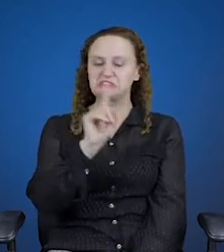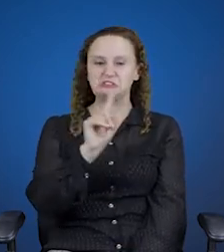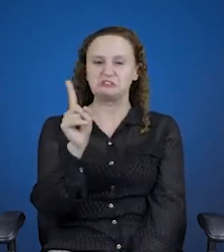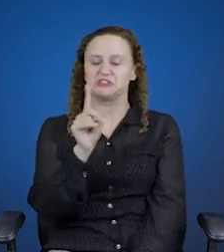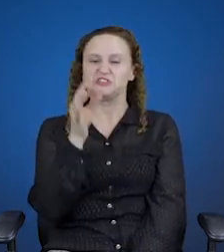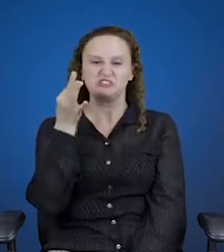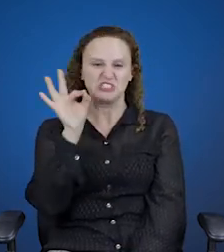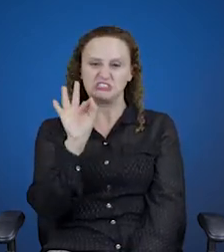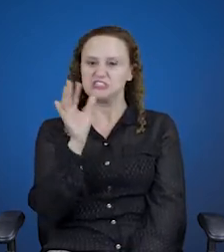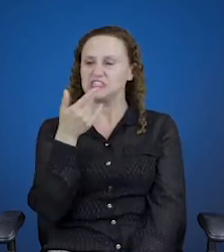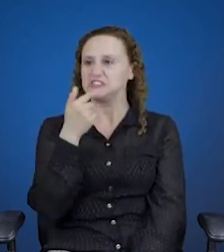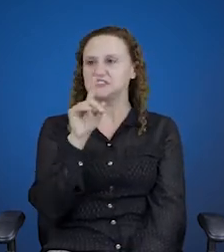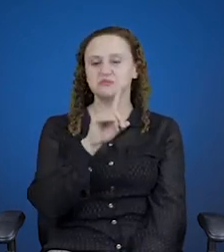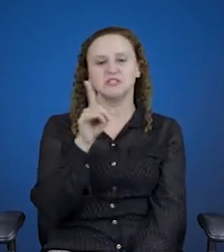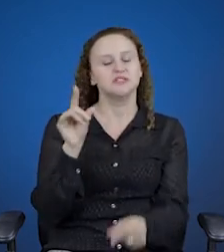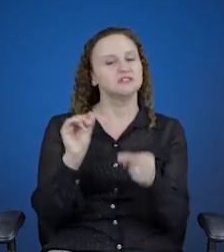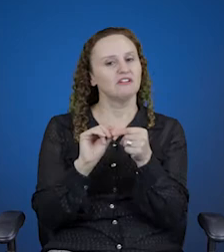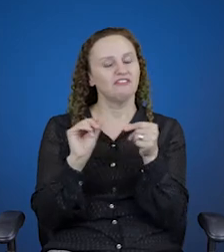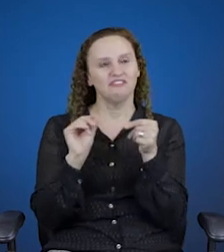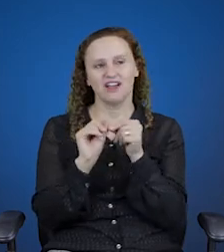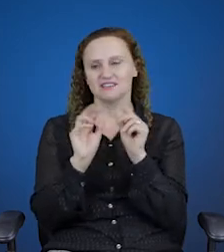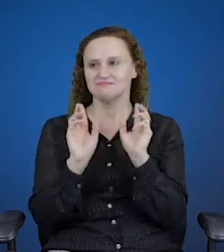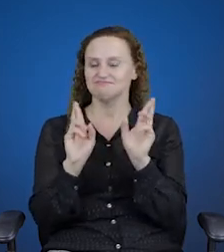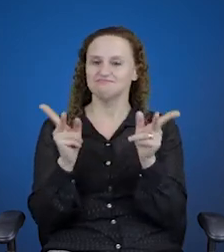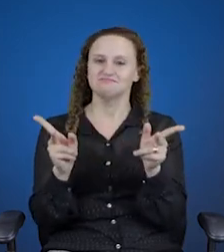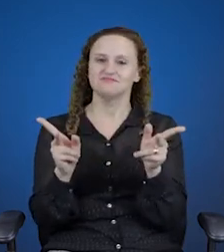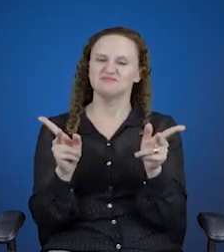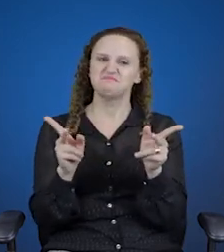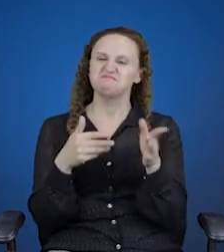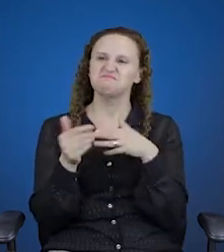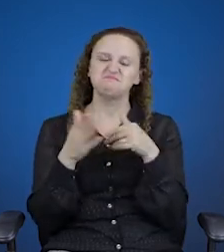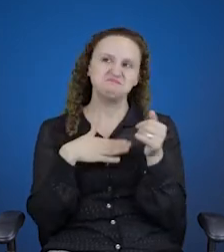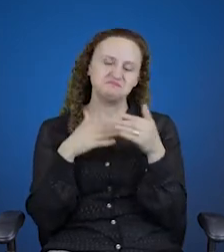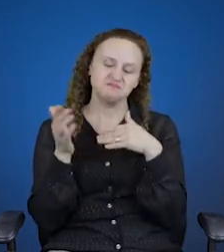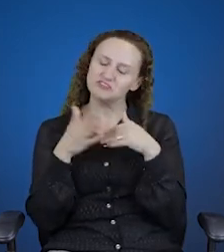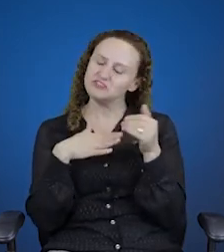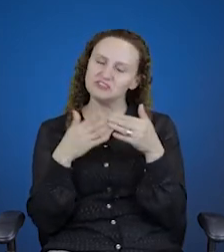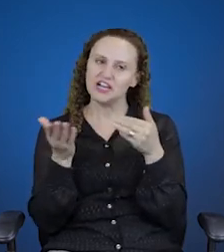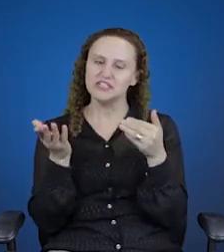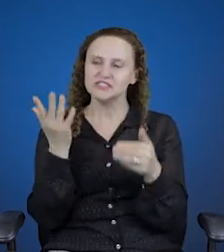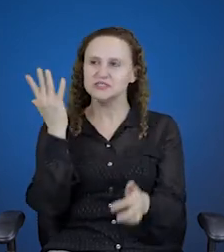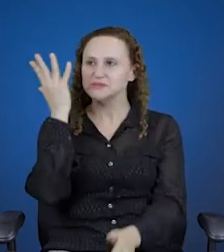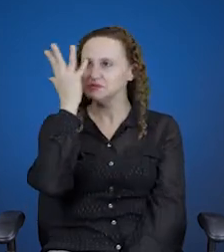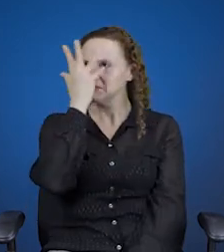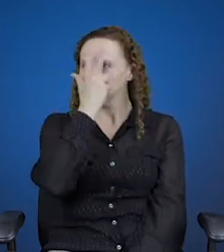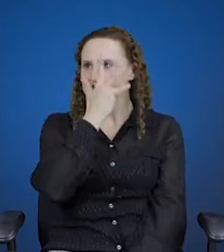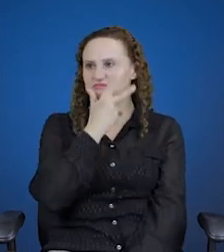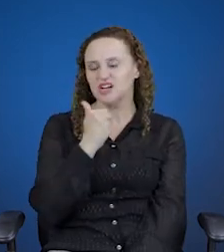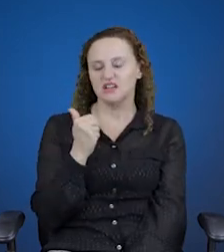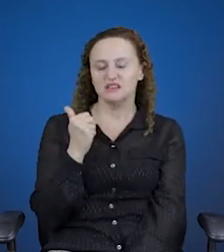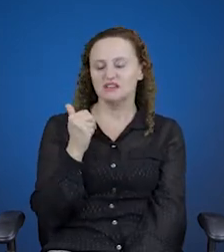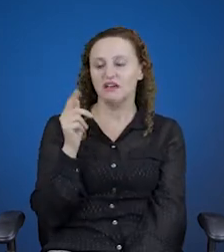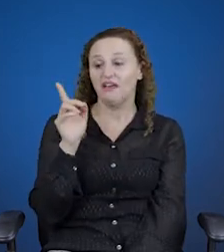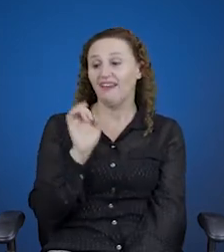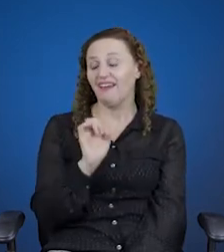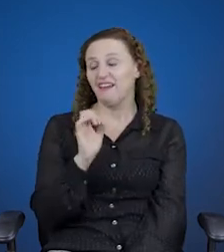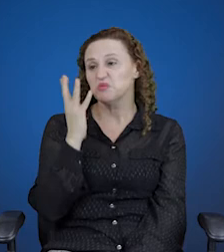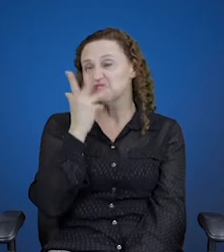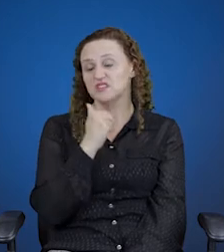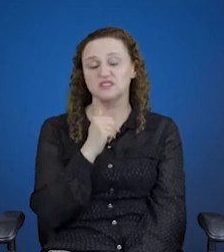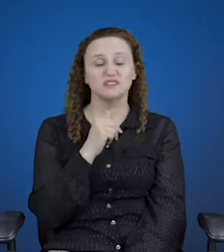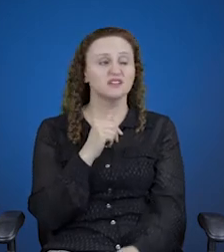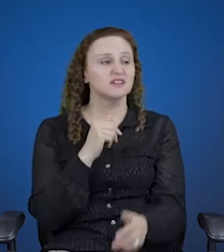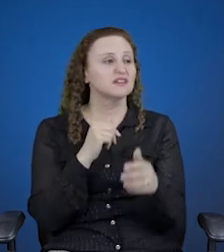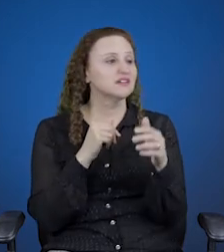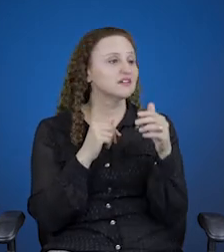outras línguas românicas não faz a distinção tanto faz eu dizer eu isso Maria é bonita com Maria está